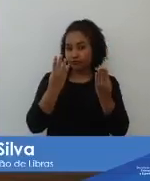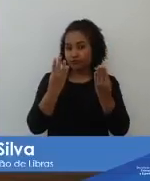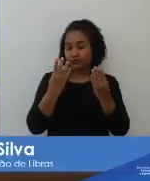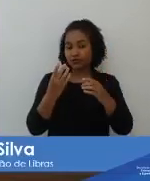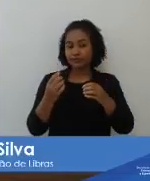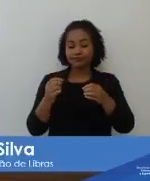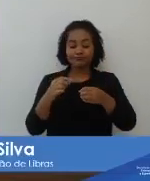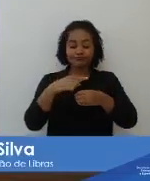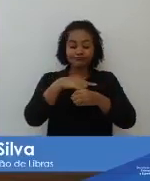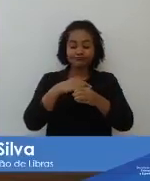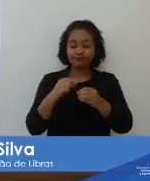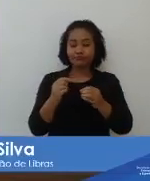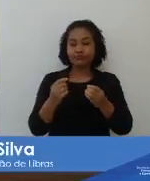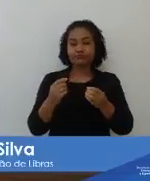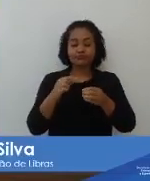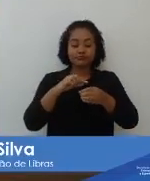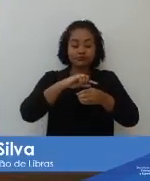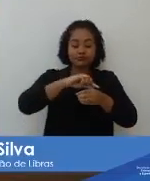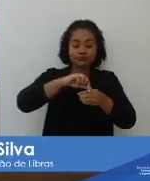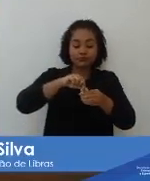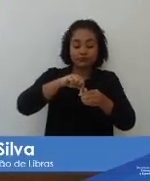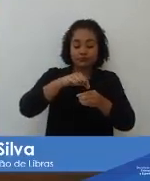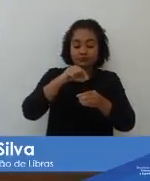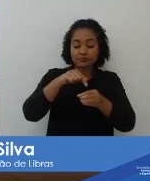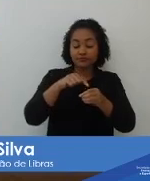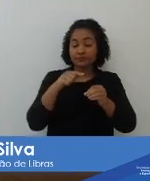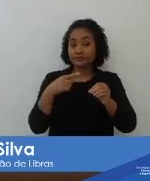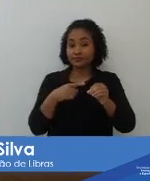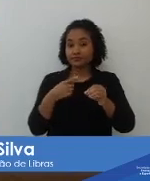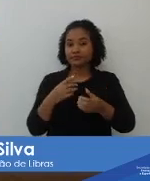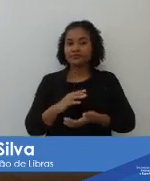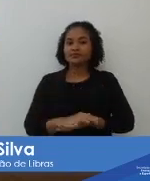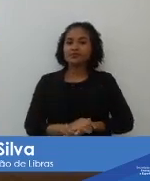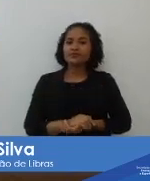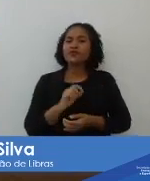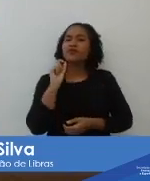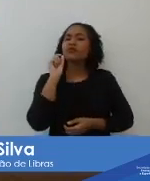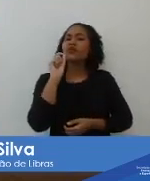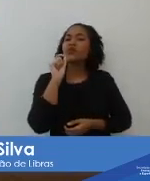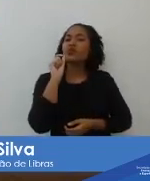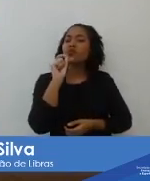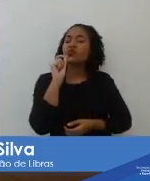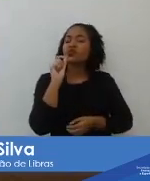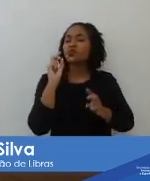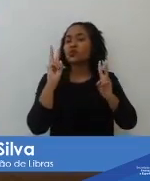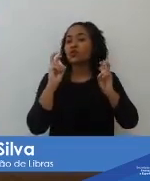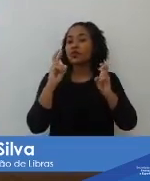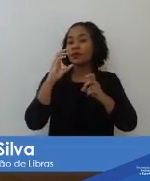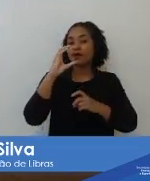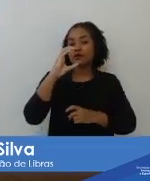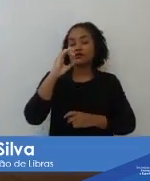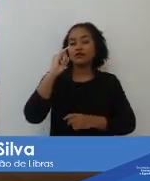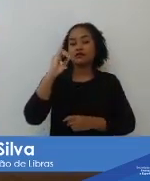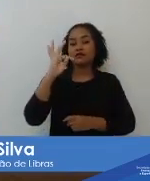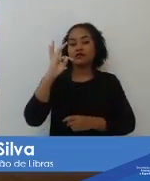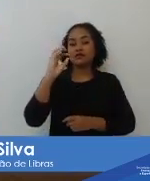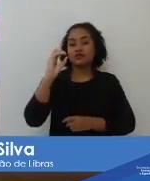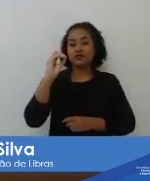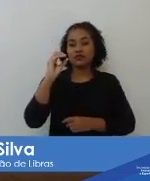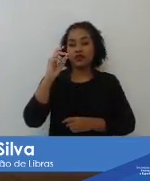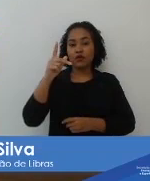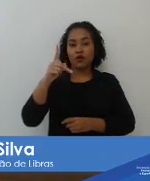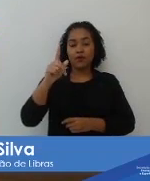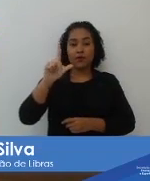Vamos lá conhecer? Vem comigo para a gente conhecer um pouco mais. Então, o que seria o citoplasma? O citoplasma é uma parte da